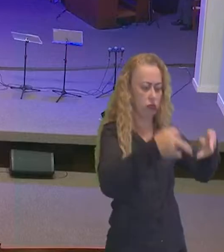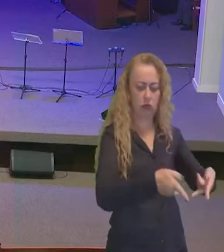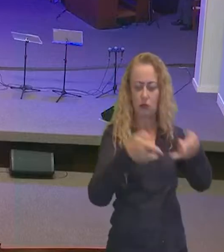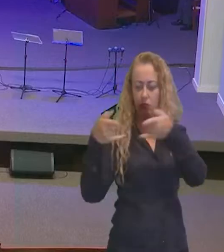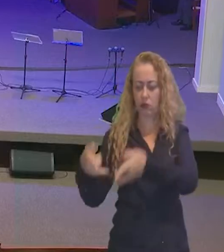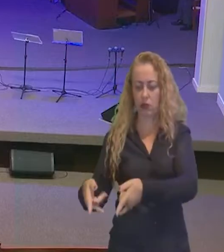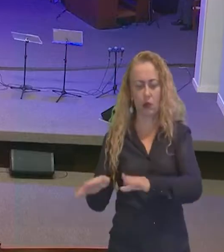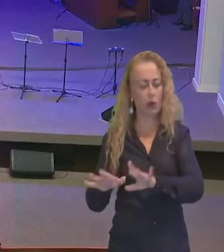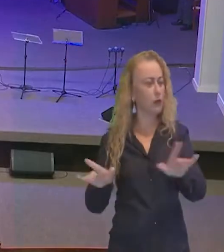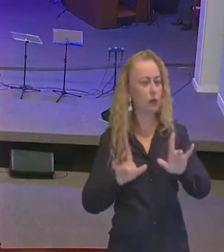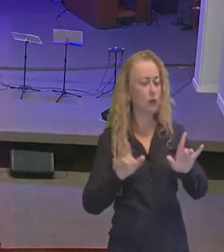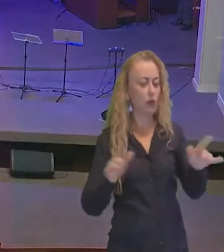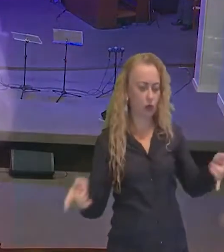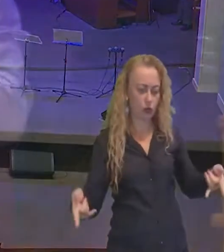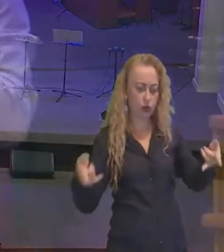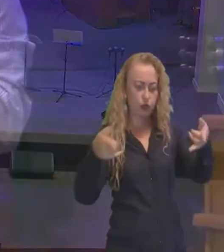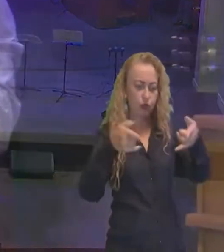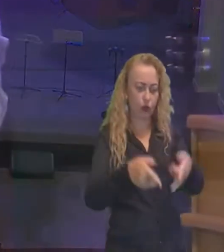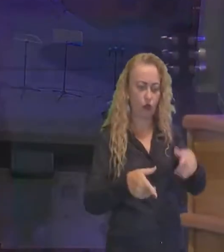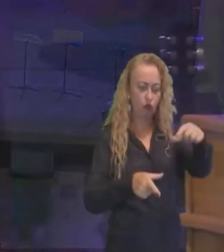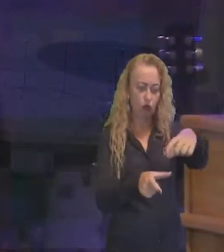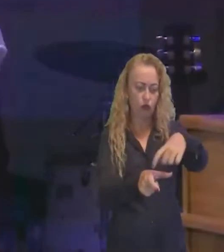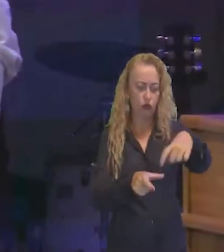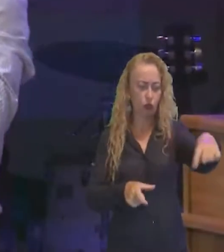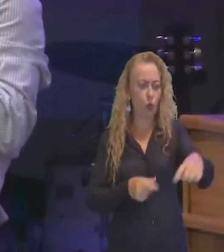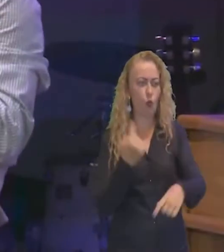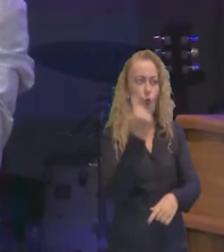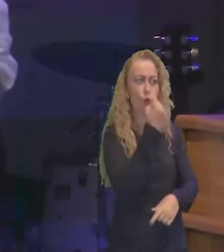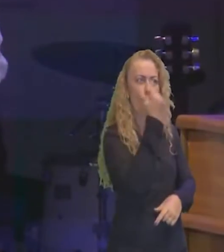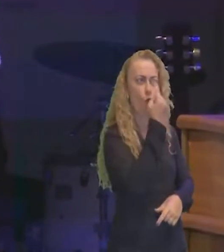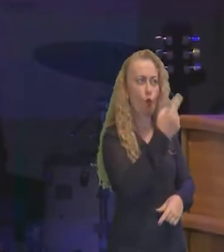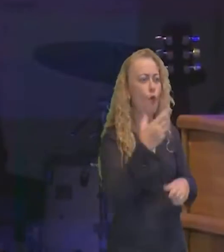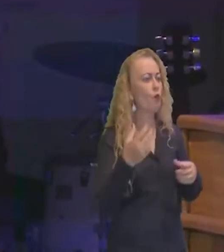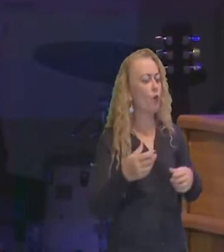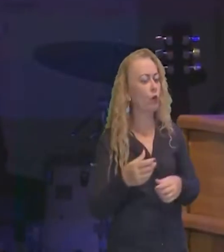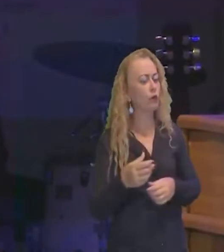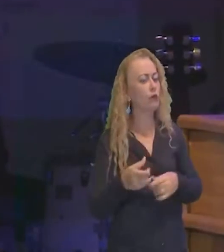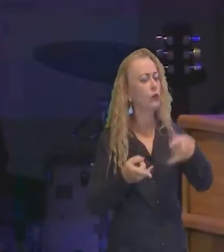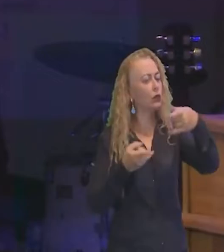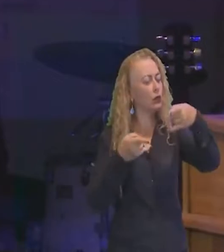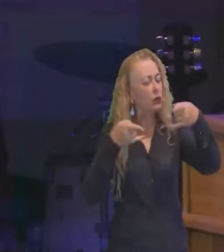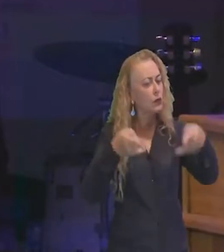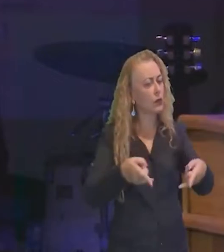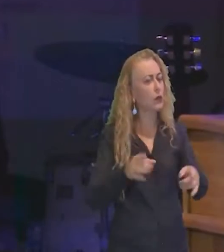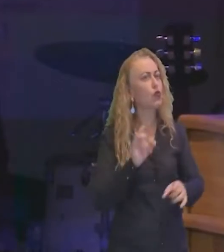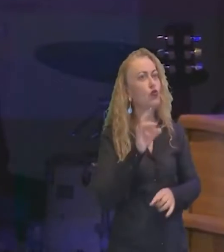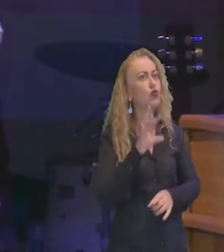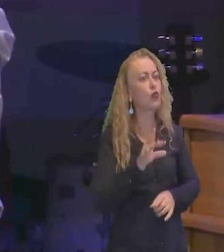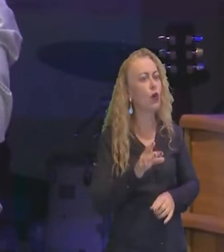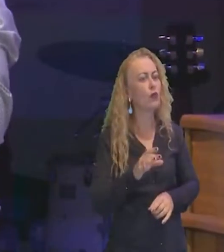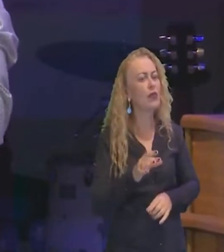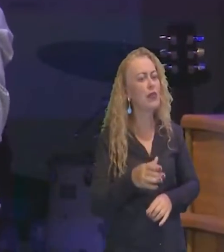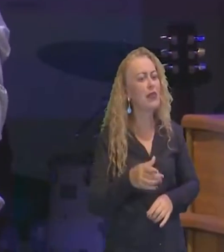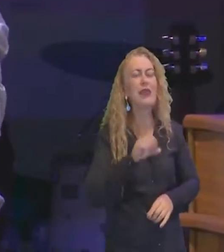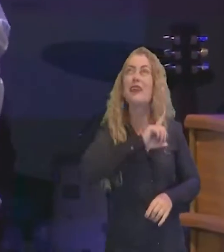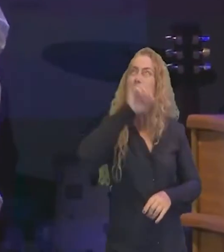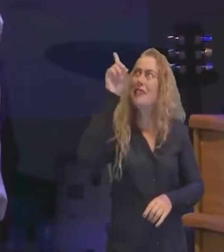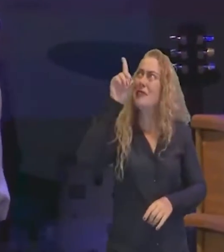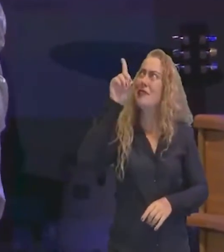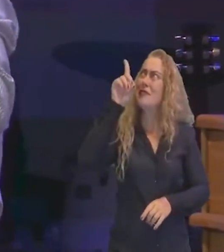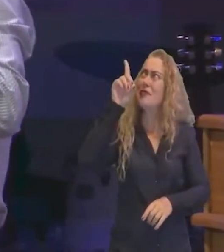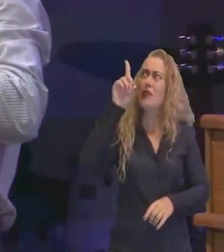voltar a viver junto, porque Deus abomina tanto o divórcio quanto a vida divorciada. E há pessoas que vivem uma